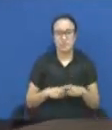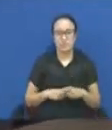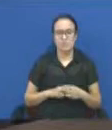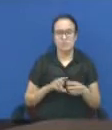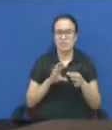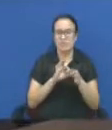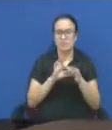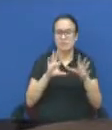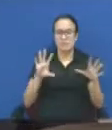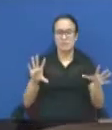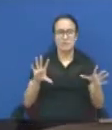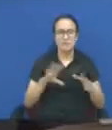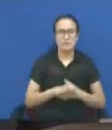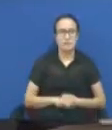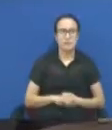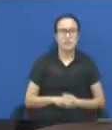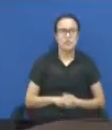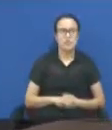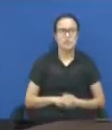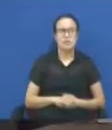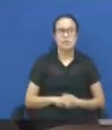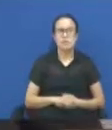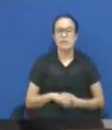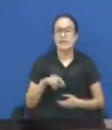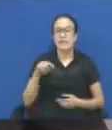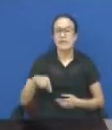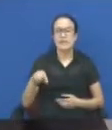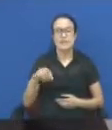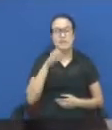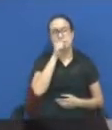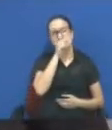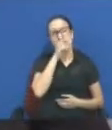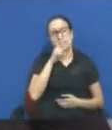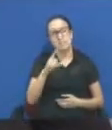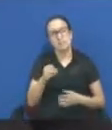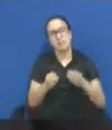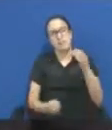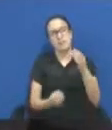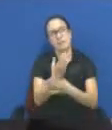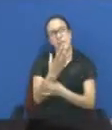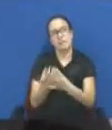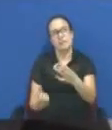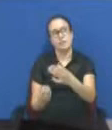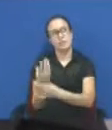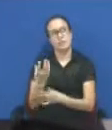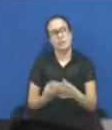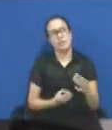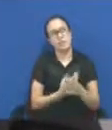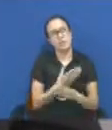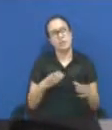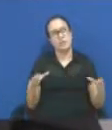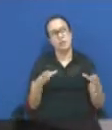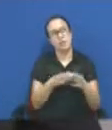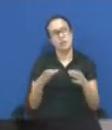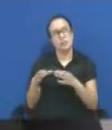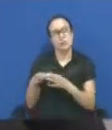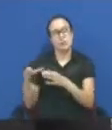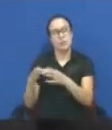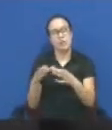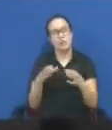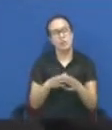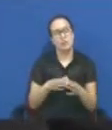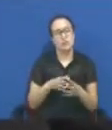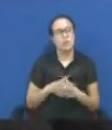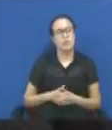vez, né, essa questão da instalação dessas dependências forenses, que não vai ser